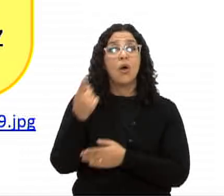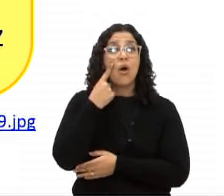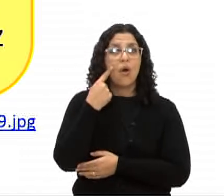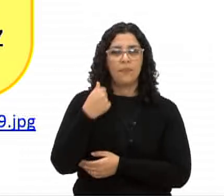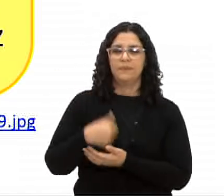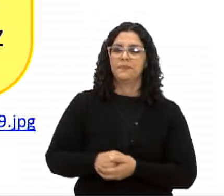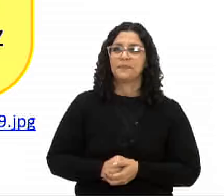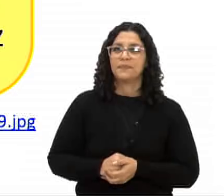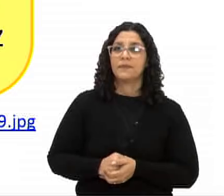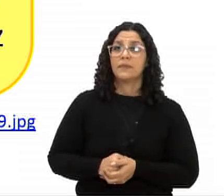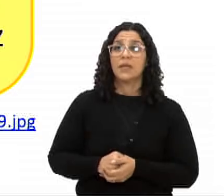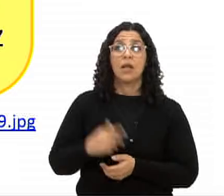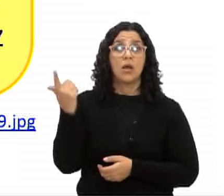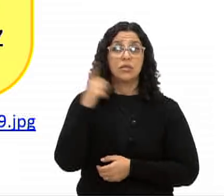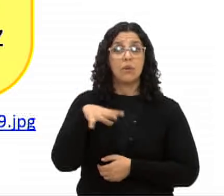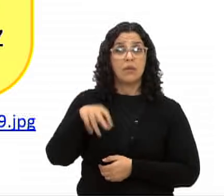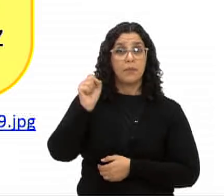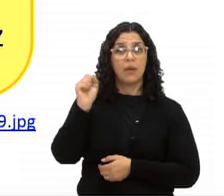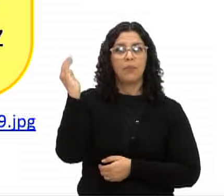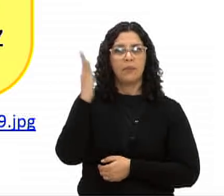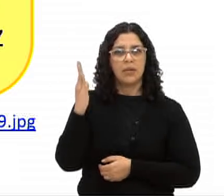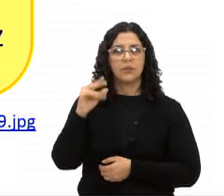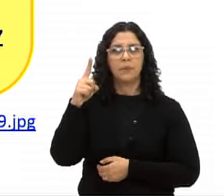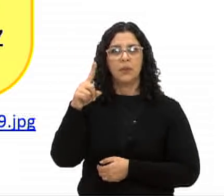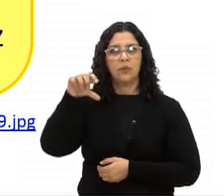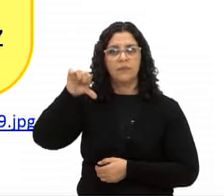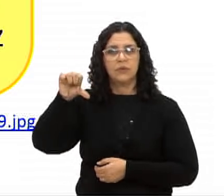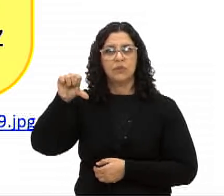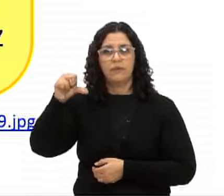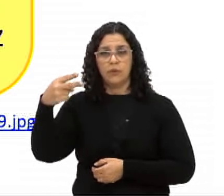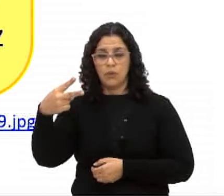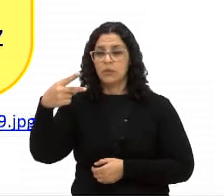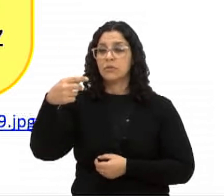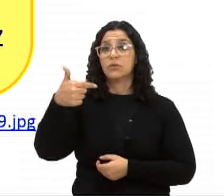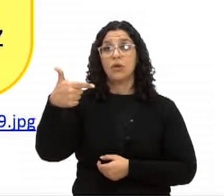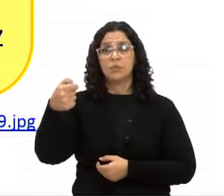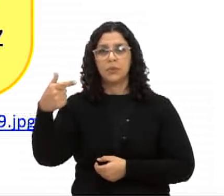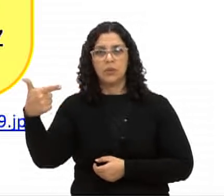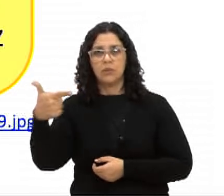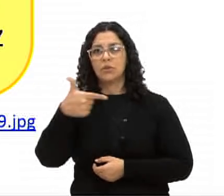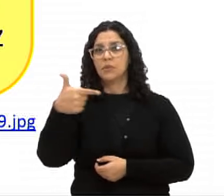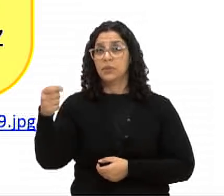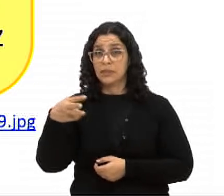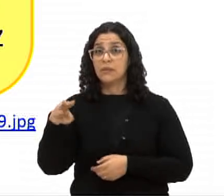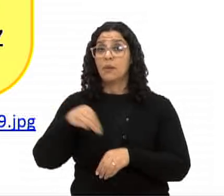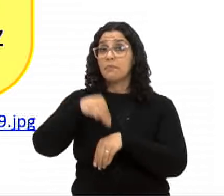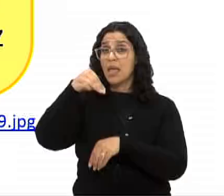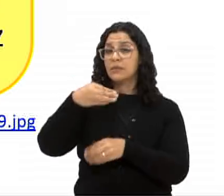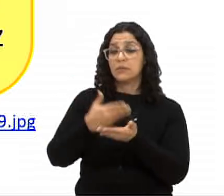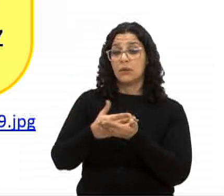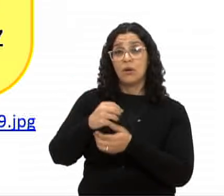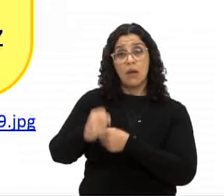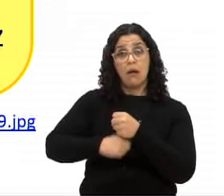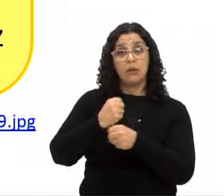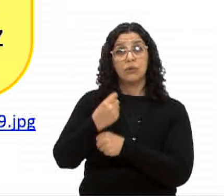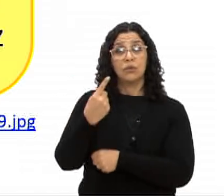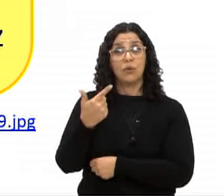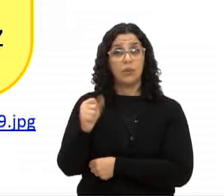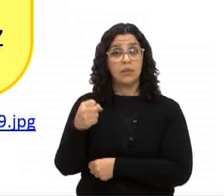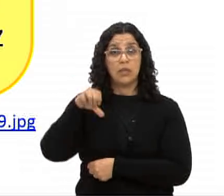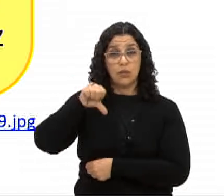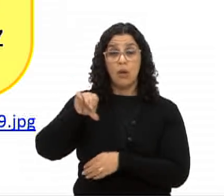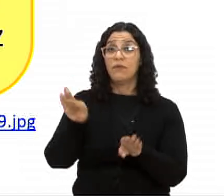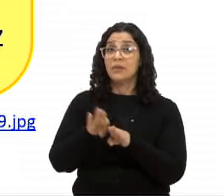mostrar. Foi campeão brasileiro em 92, 2002, 2003. É mestre internacional desde 89, né? Grande mestre